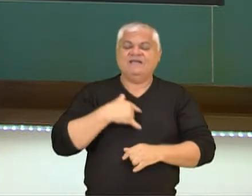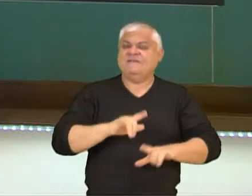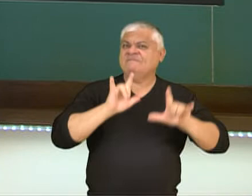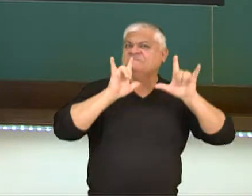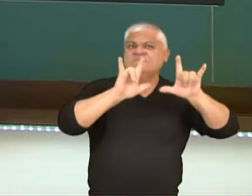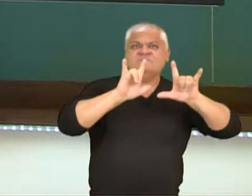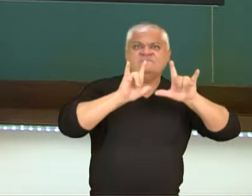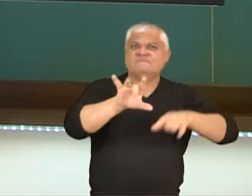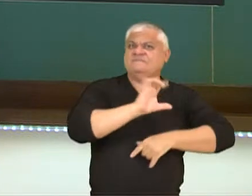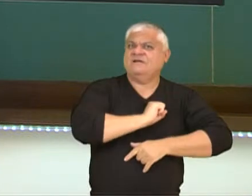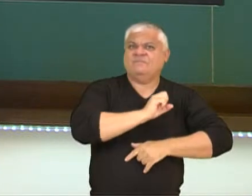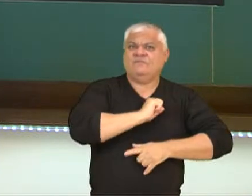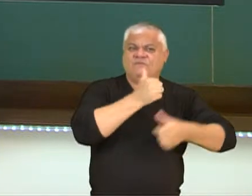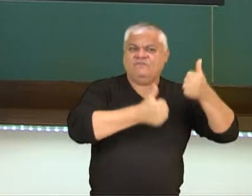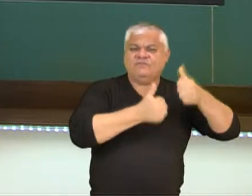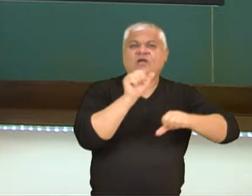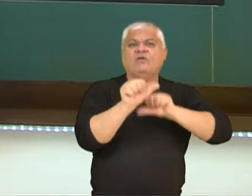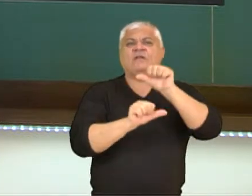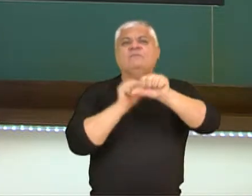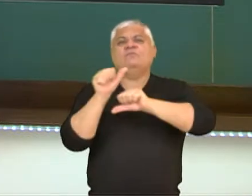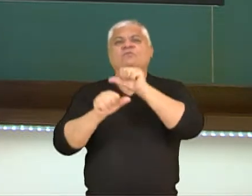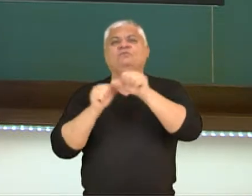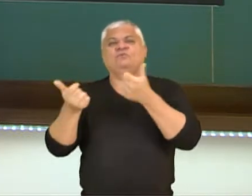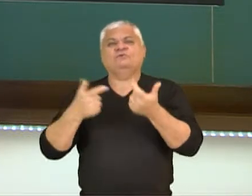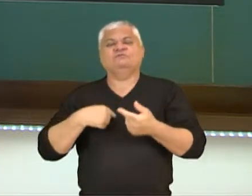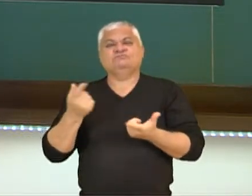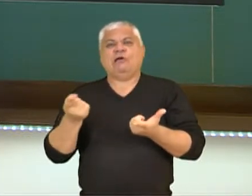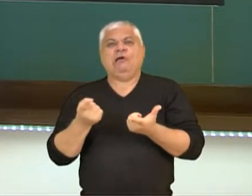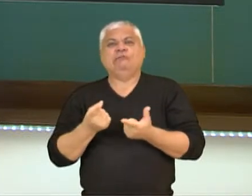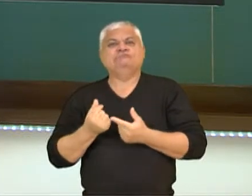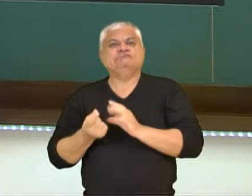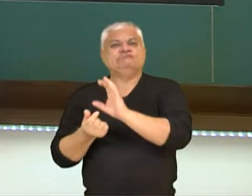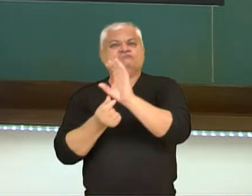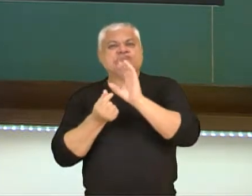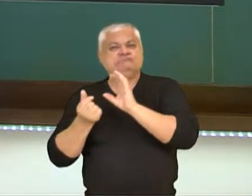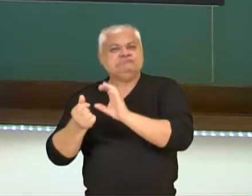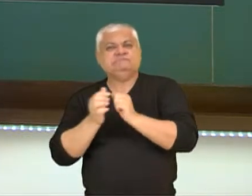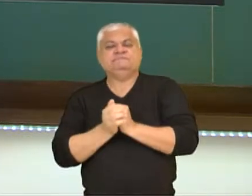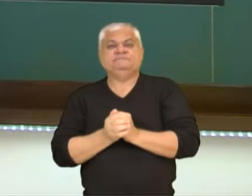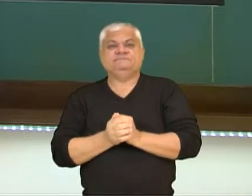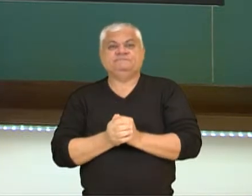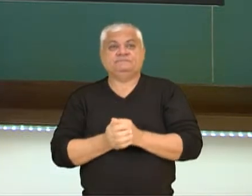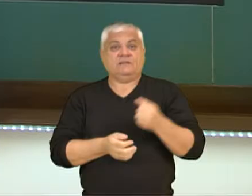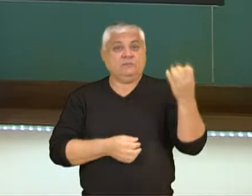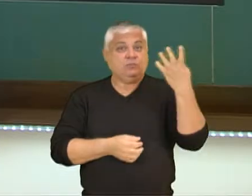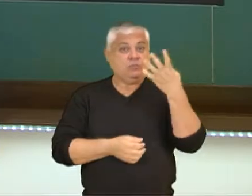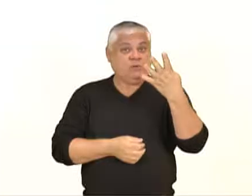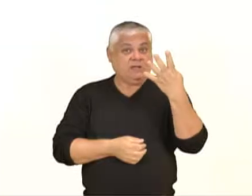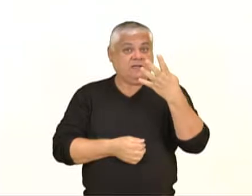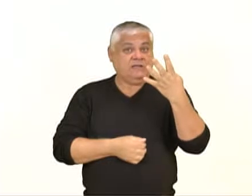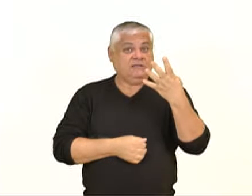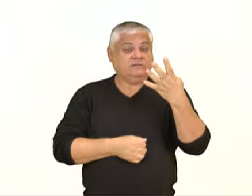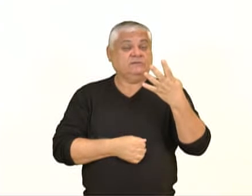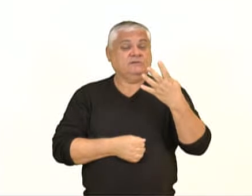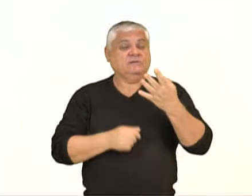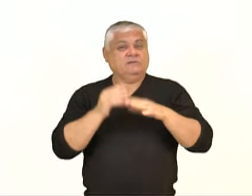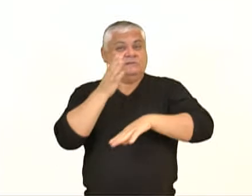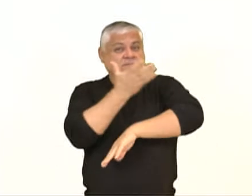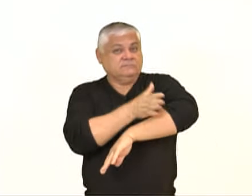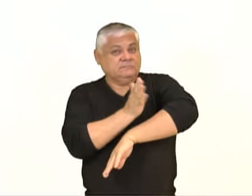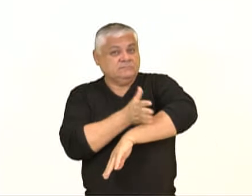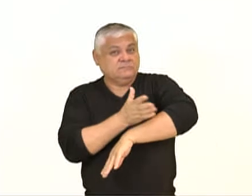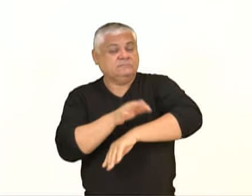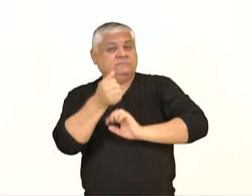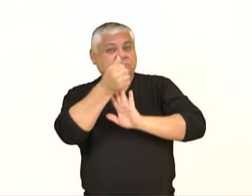há um juízo de valor aí. Vamos então à nossa quarta reflexão, né? Observem que ela se desdobra